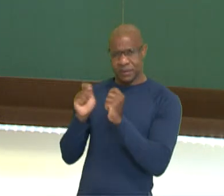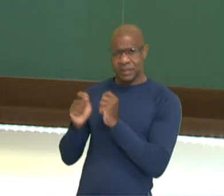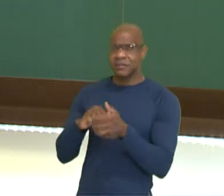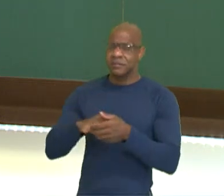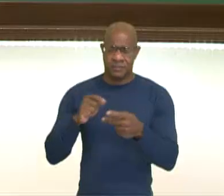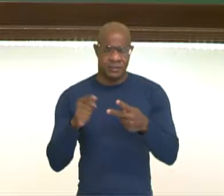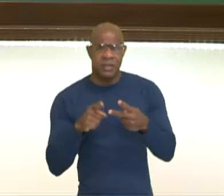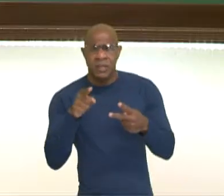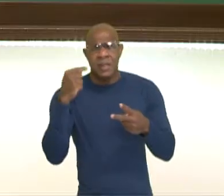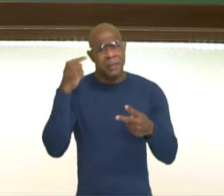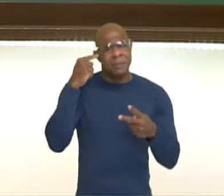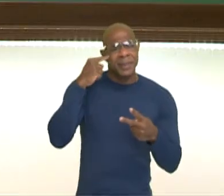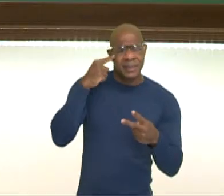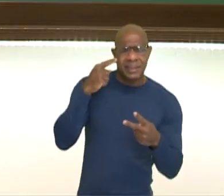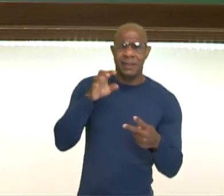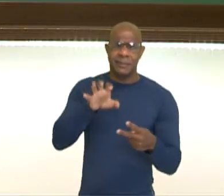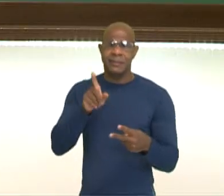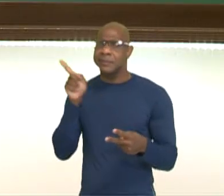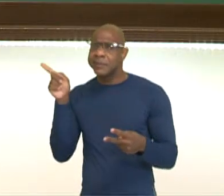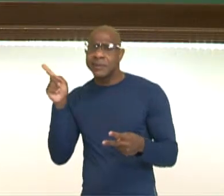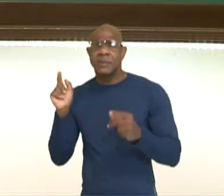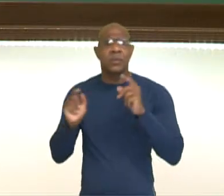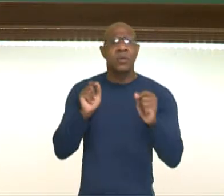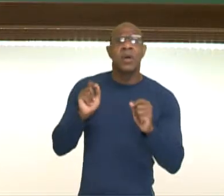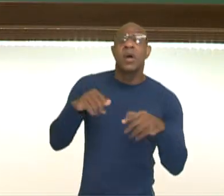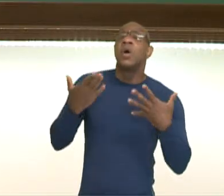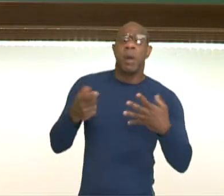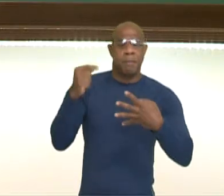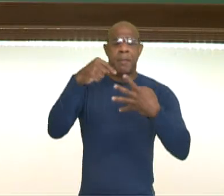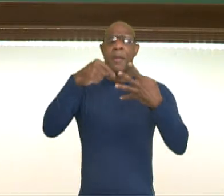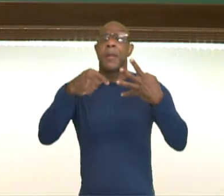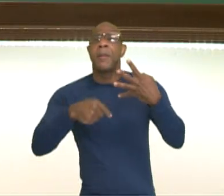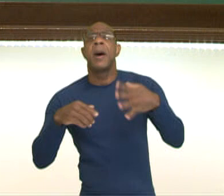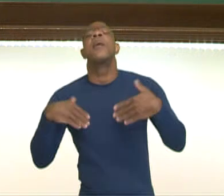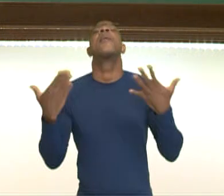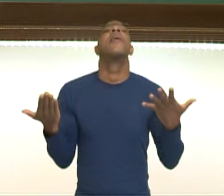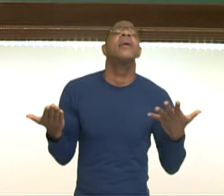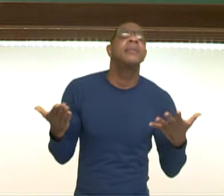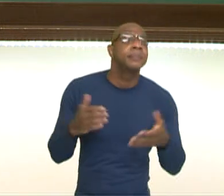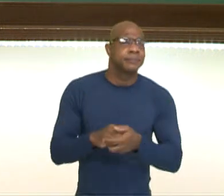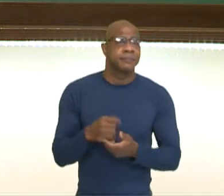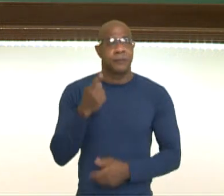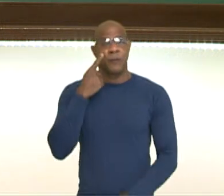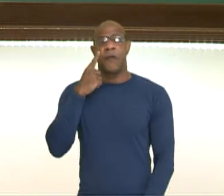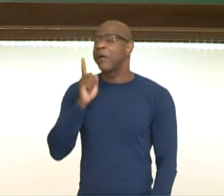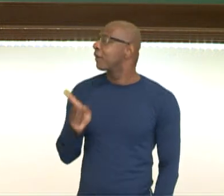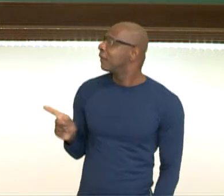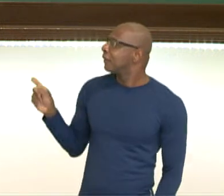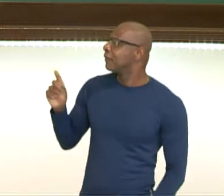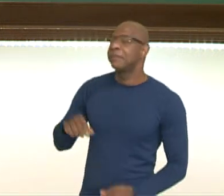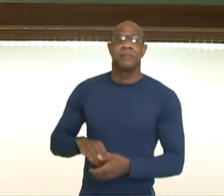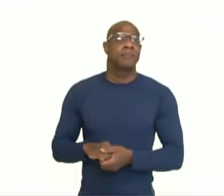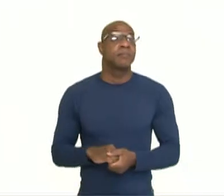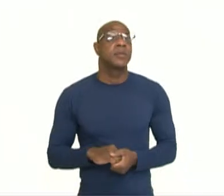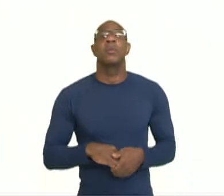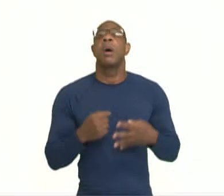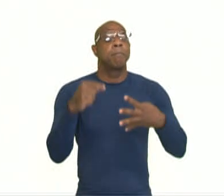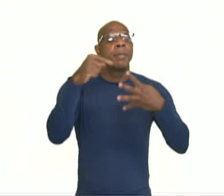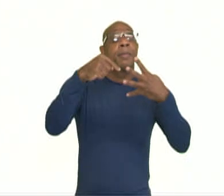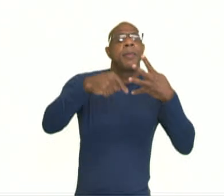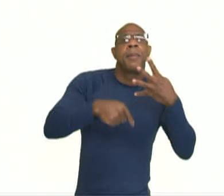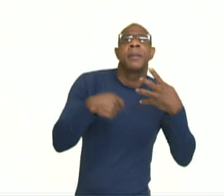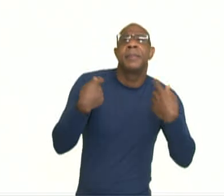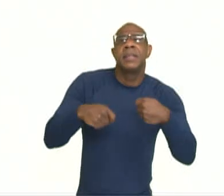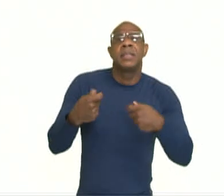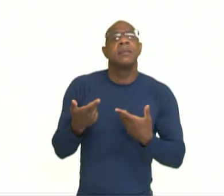que você chegou a pensar nisso? Quais são os aspectos, então? Vamos gabaritar. Quais são os aspectos que